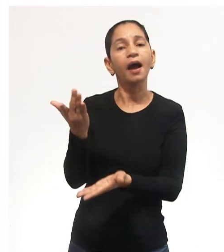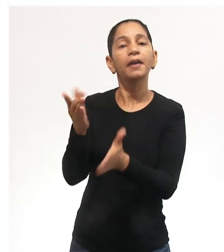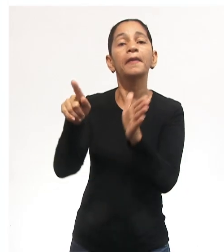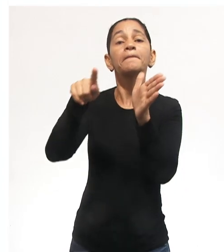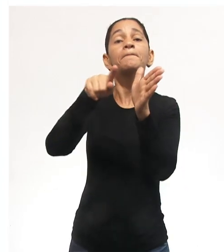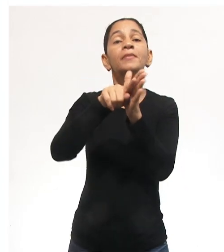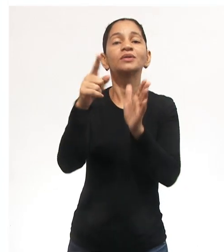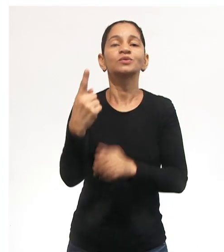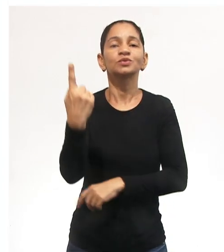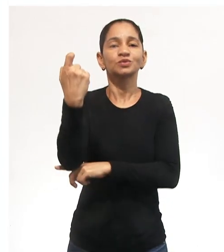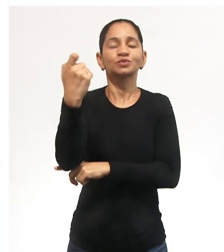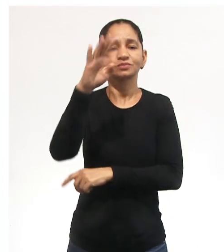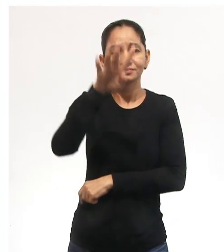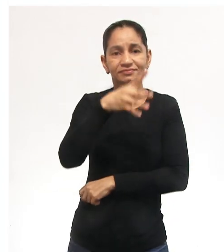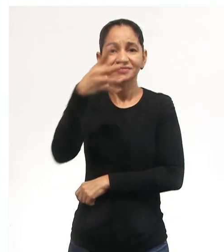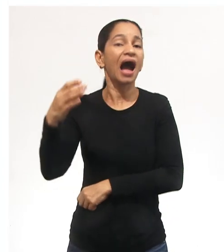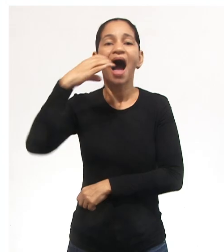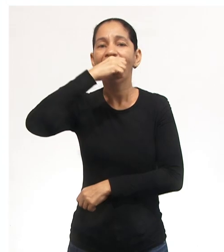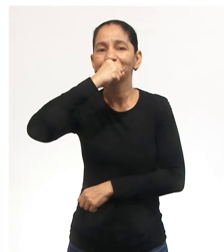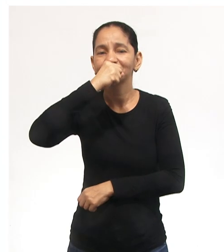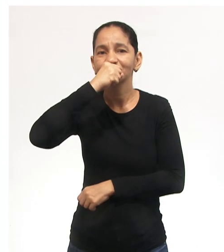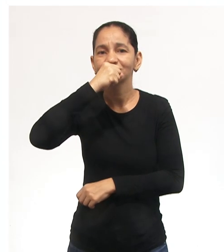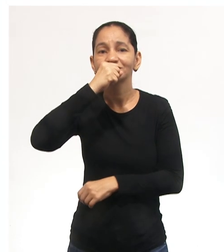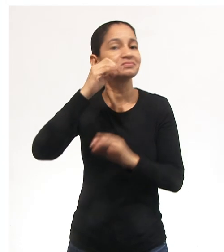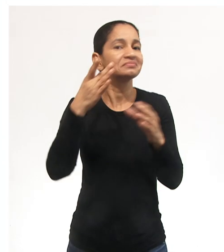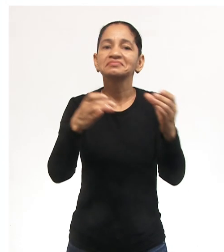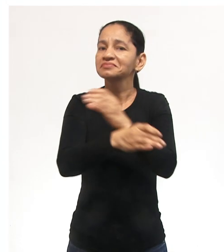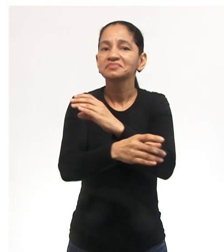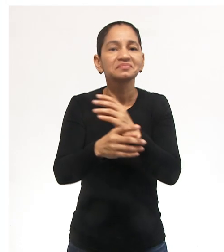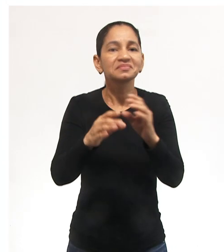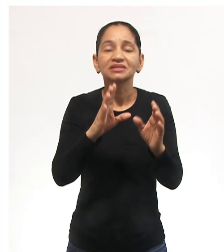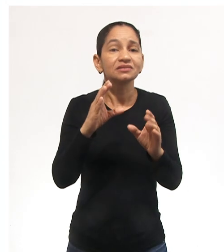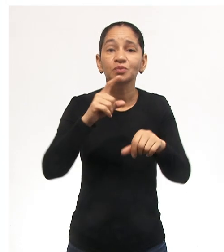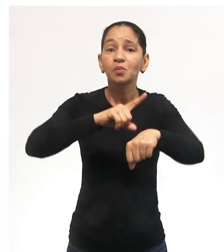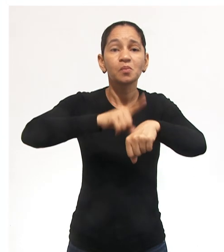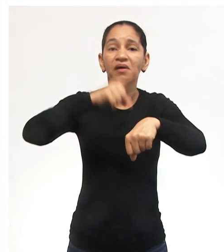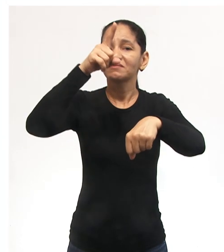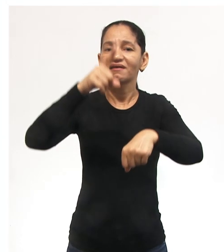já organiza a informação no financeiro e a venda é pronta. Tudo de uma